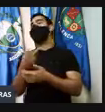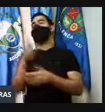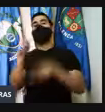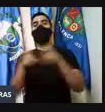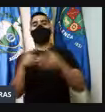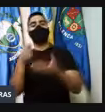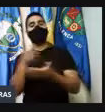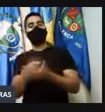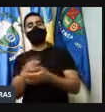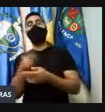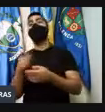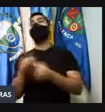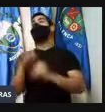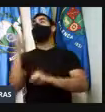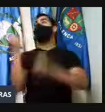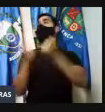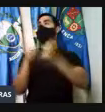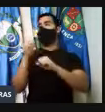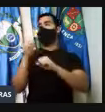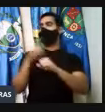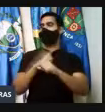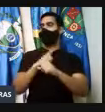pagar para aquela empresa ter